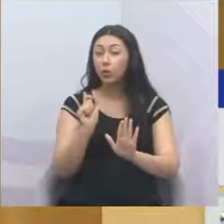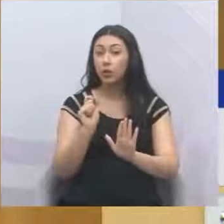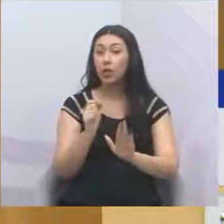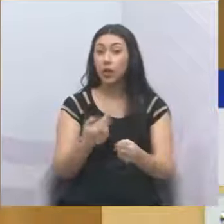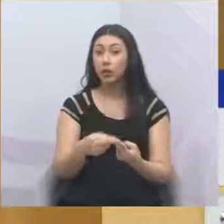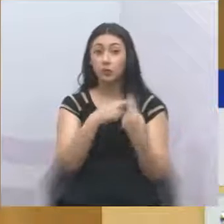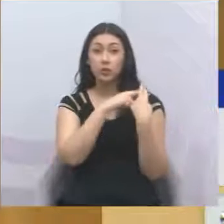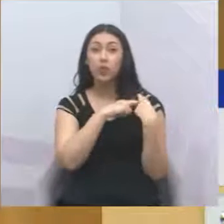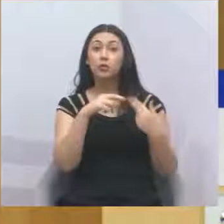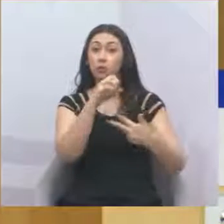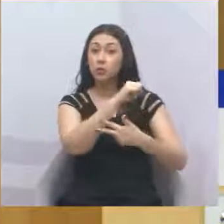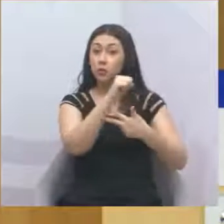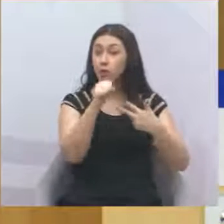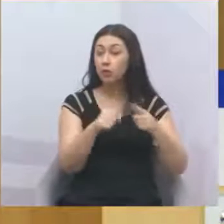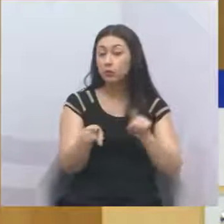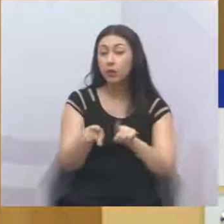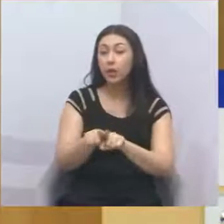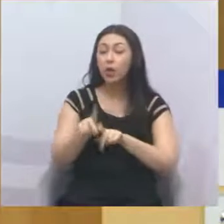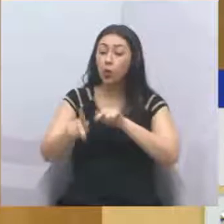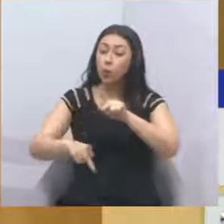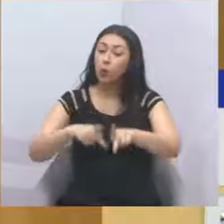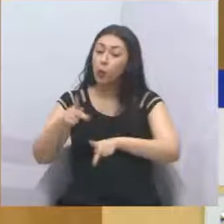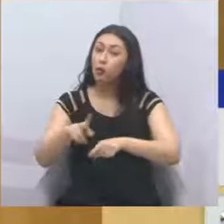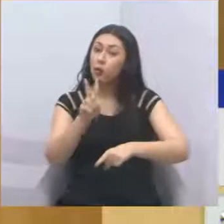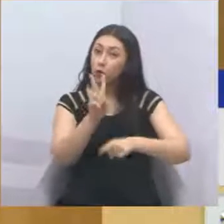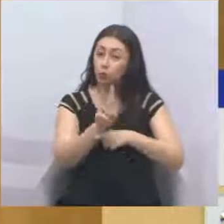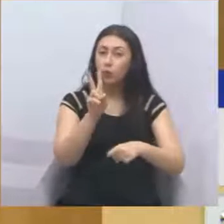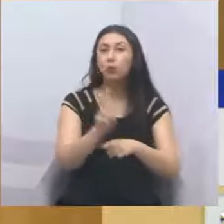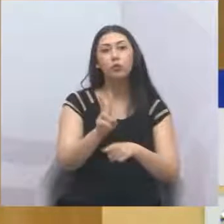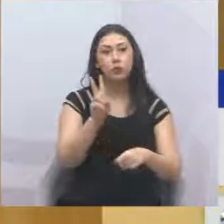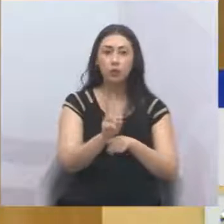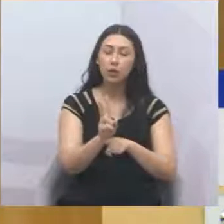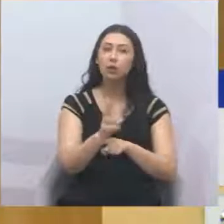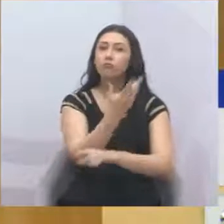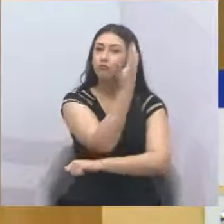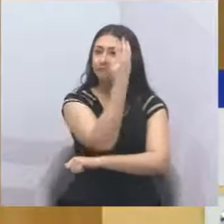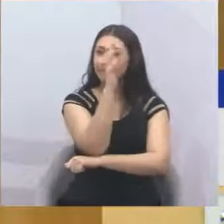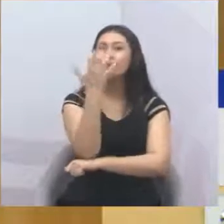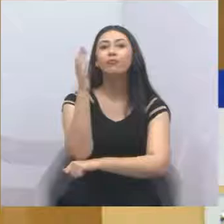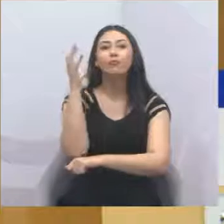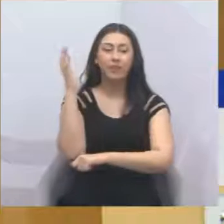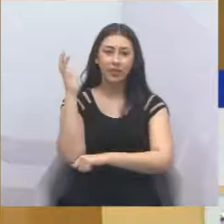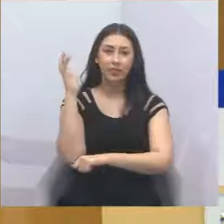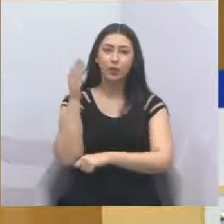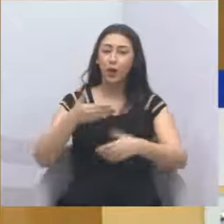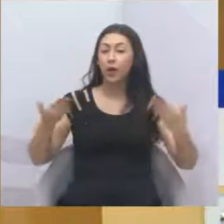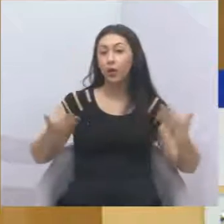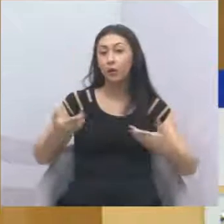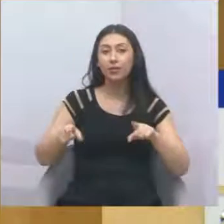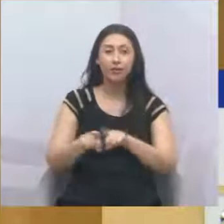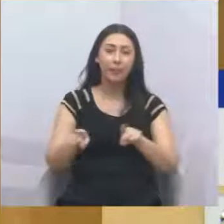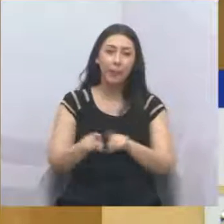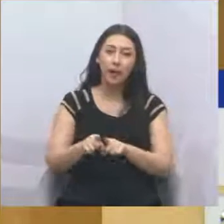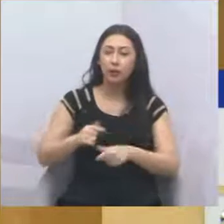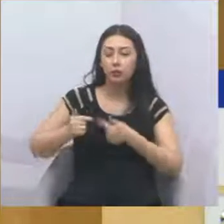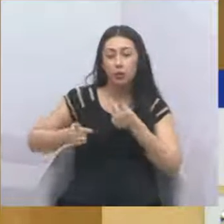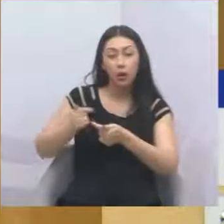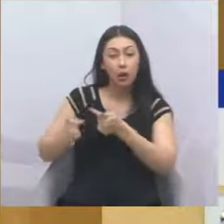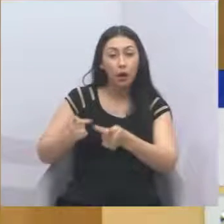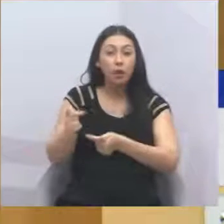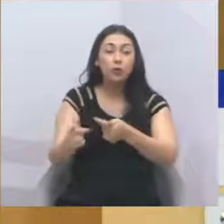e à coletividade o dever de defendê-lo, de preservá-lo para as presentes e para as futuras